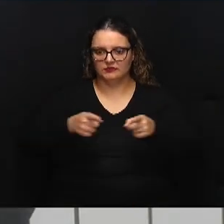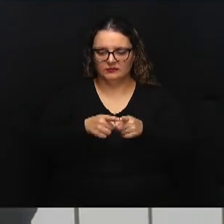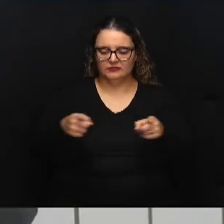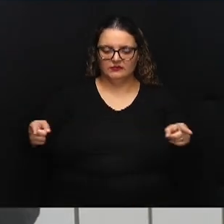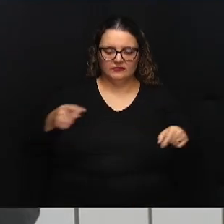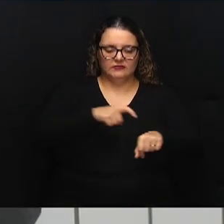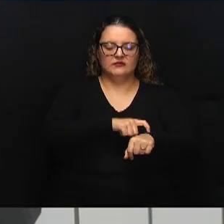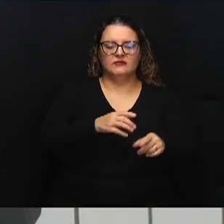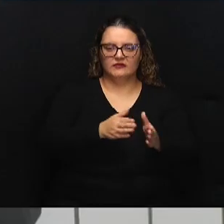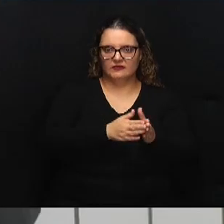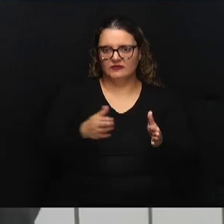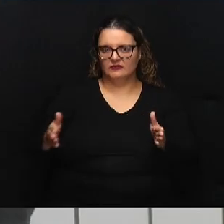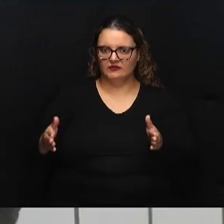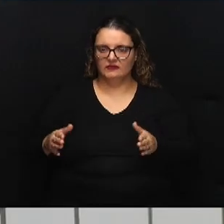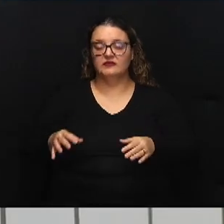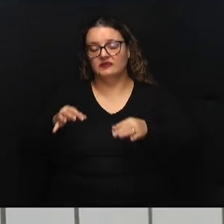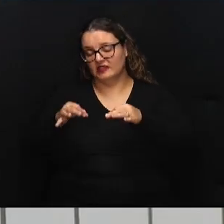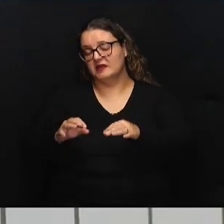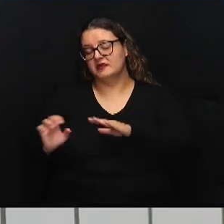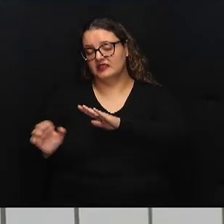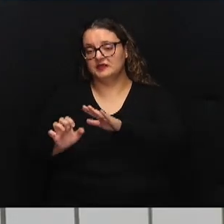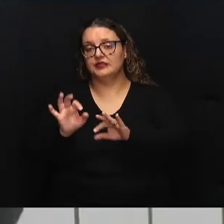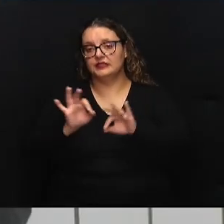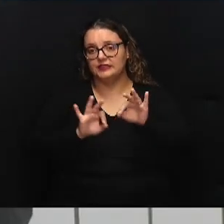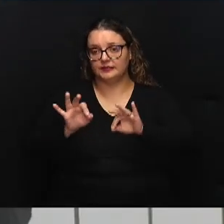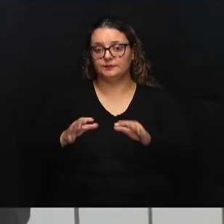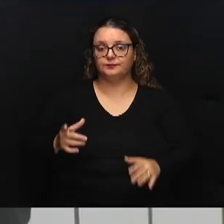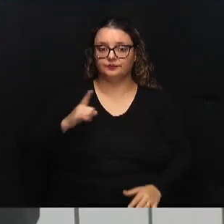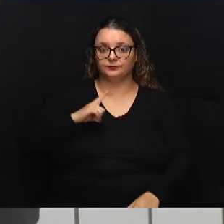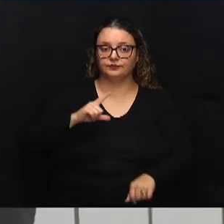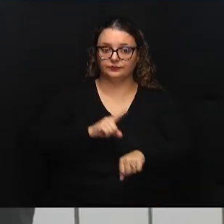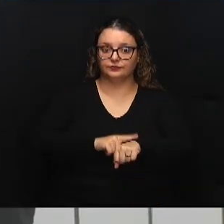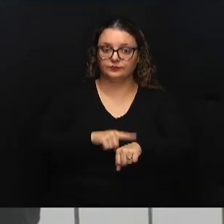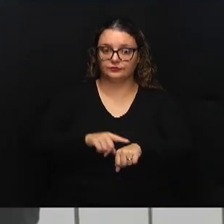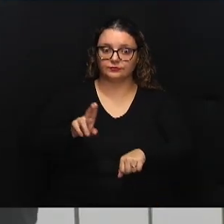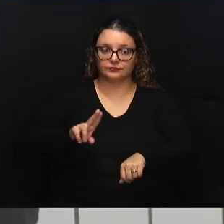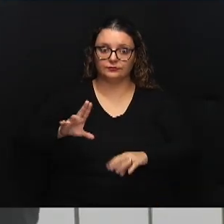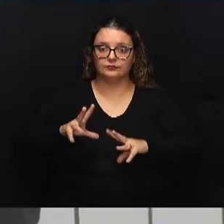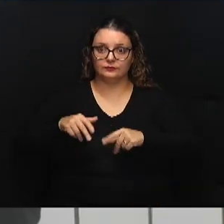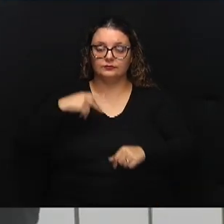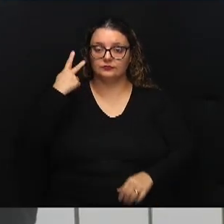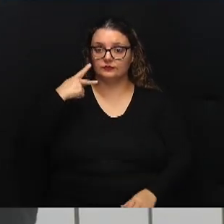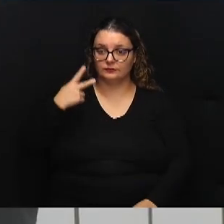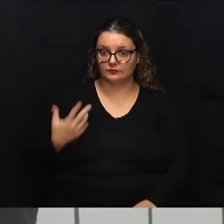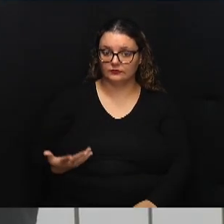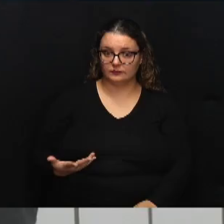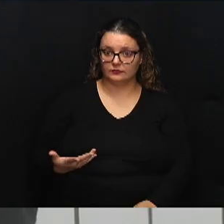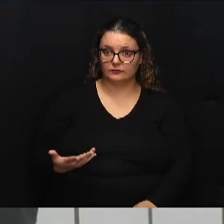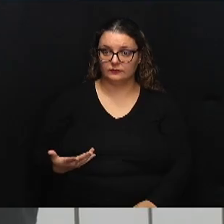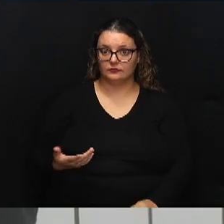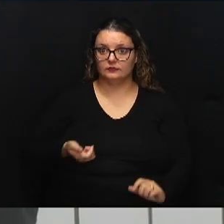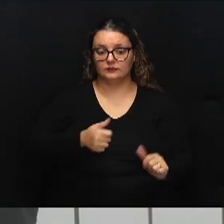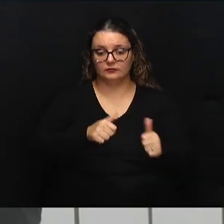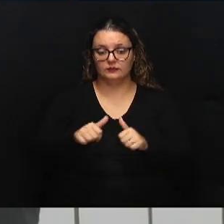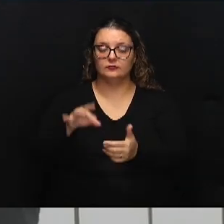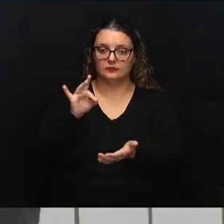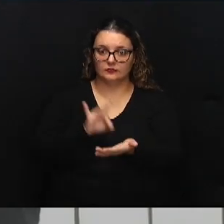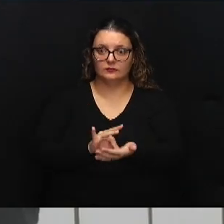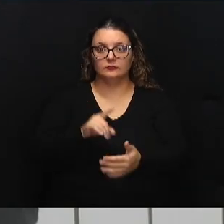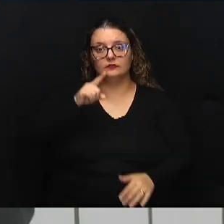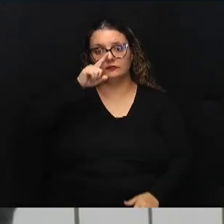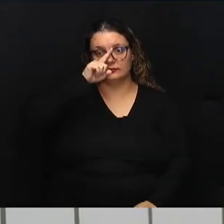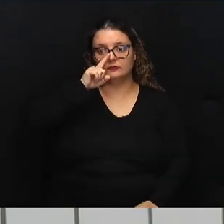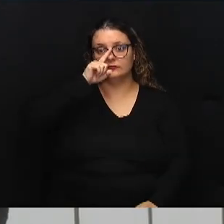se prepararem, né, e ter tempo de implantar toda essa política, avaliar realmente os